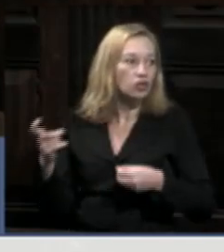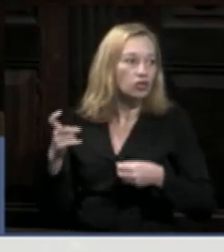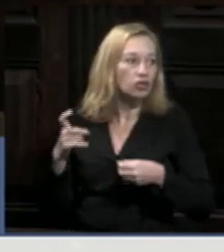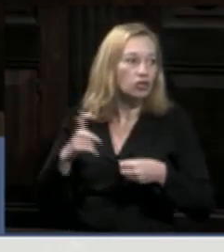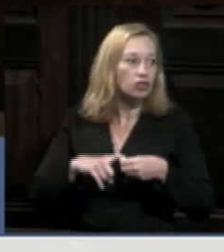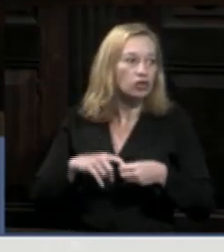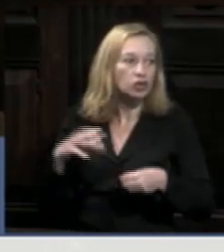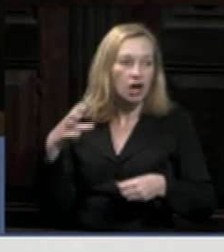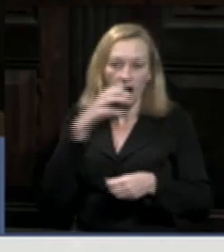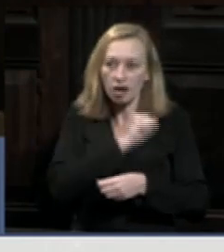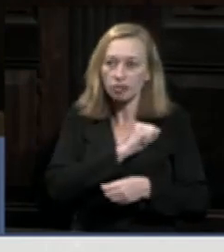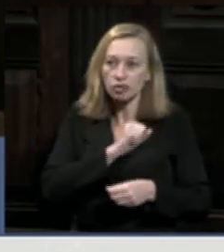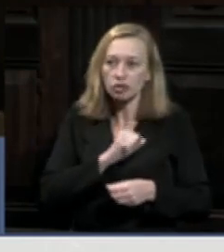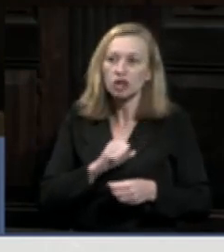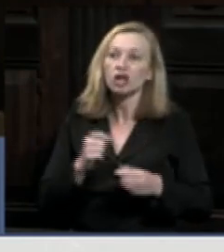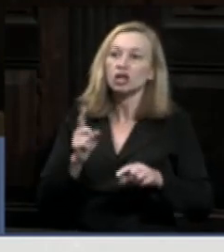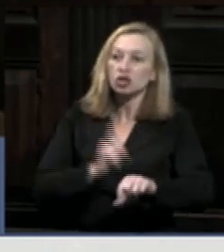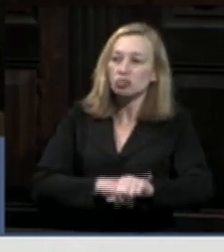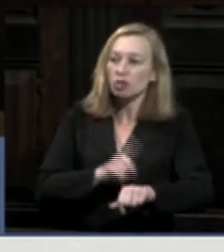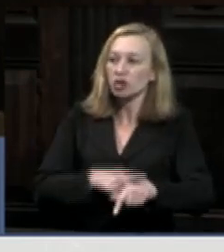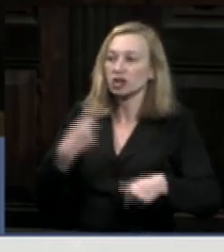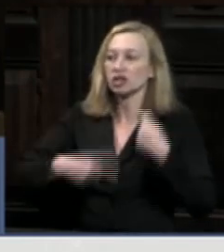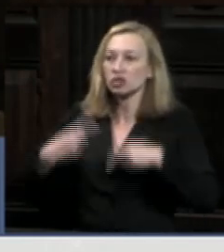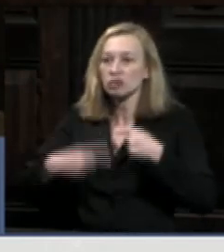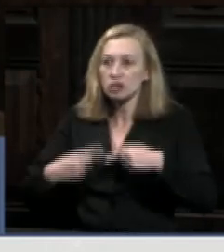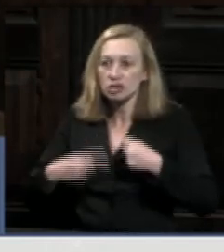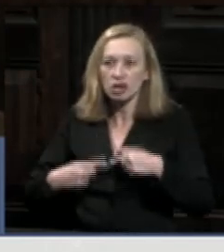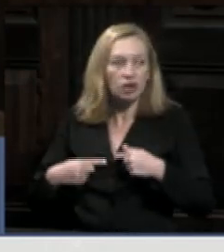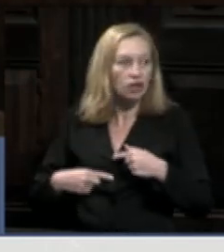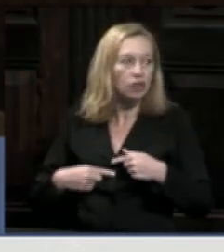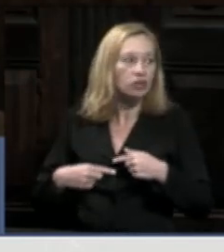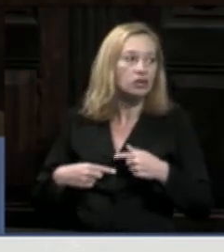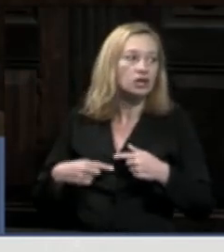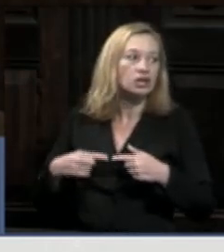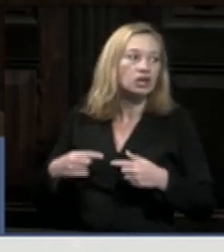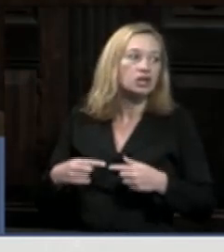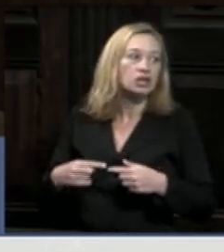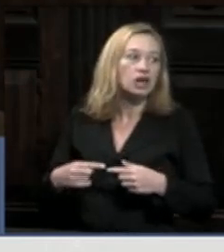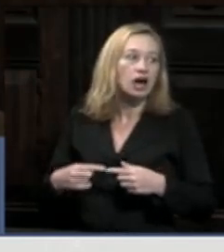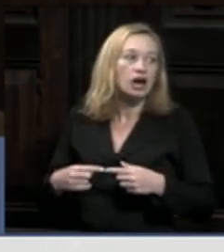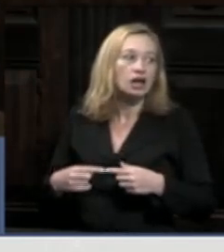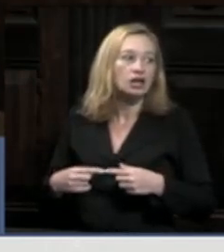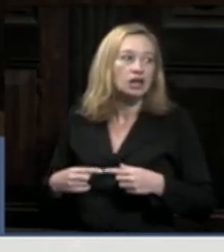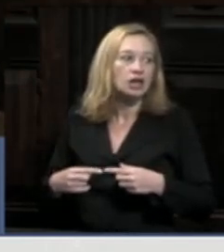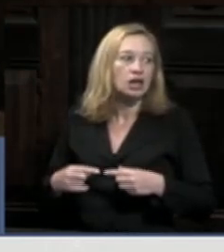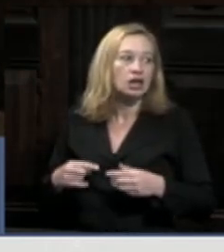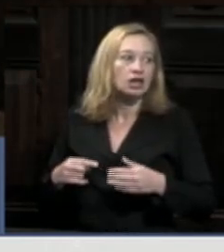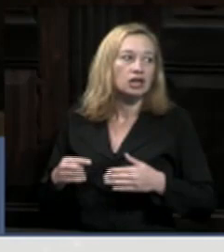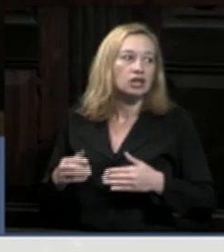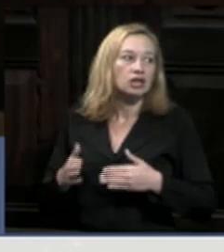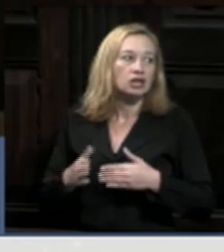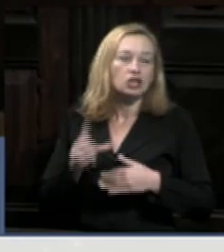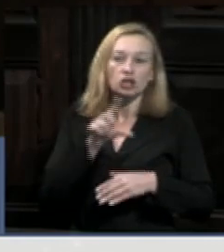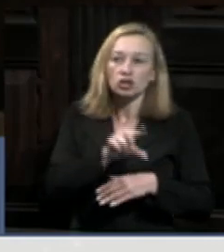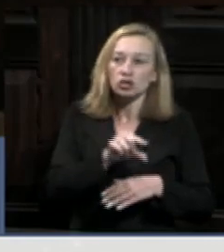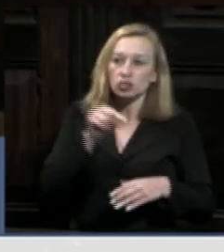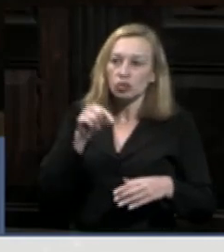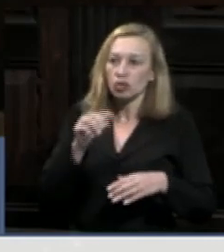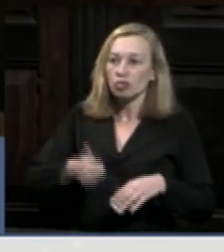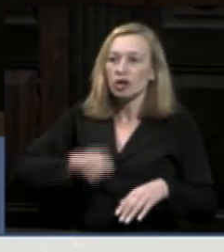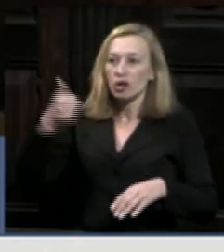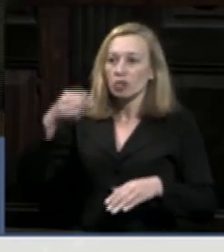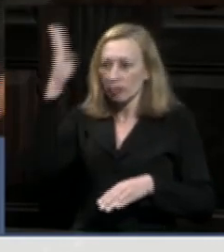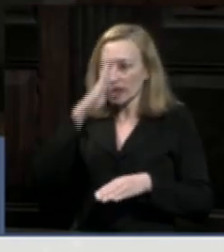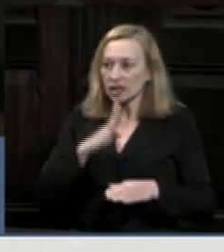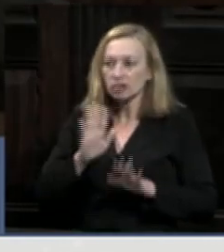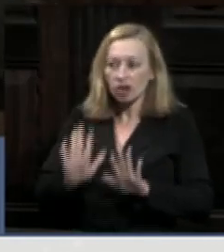que no debate se decida aquilo que se quer para o brasil agora essas minhas caminhadas deputado júlia